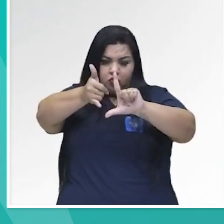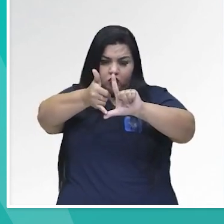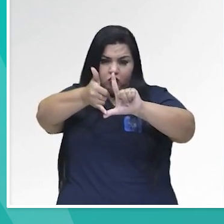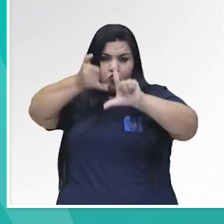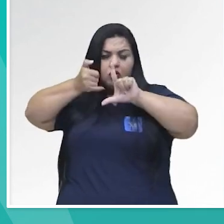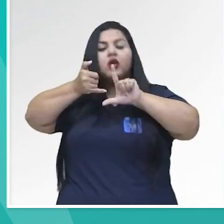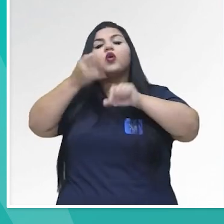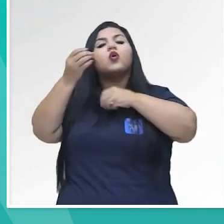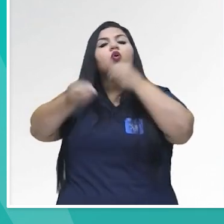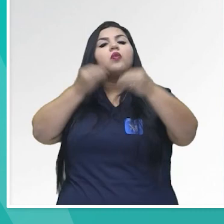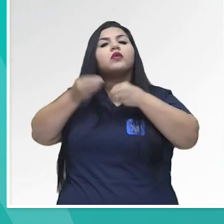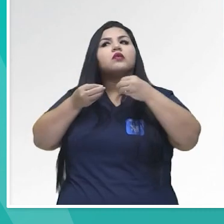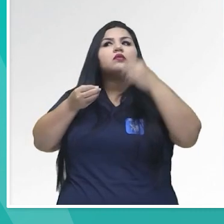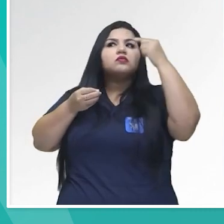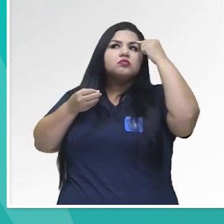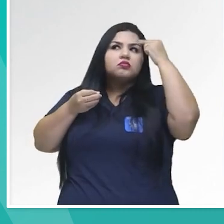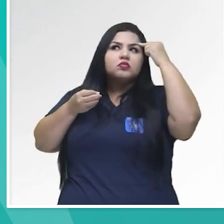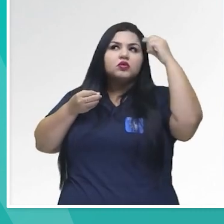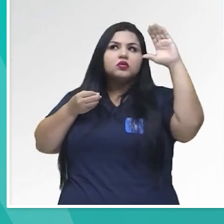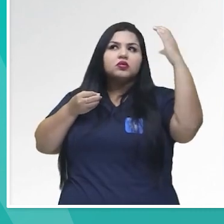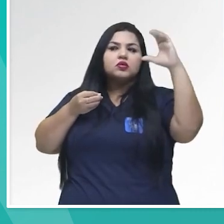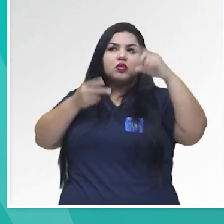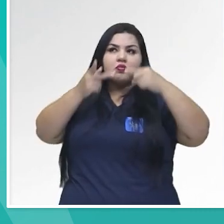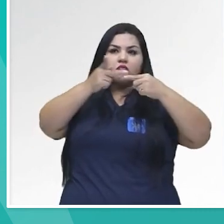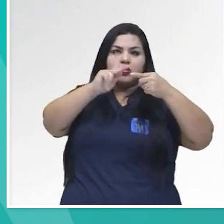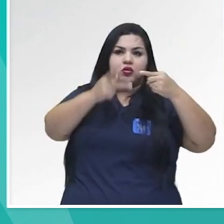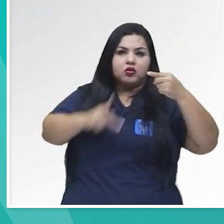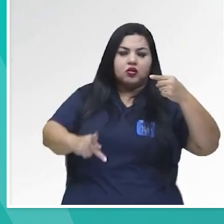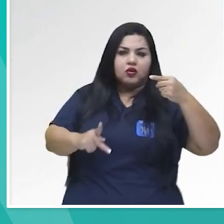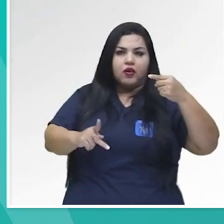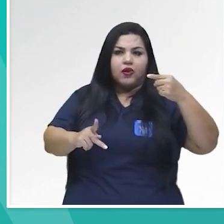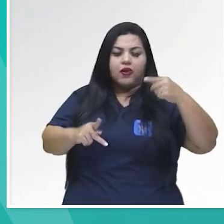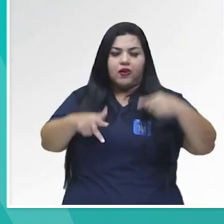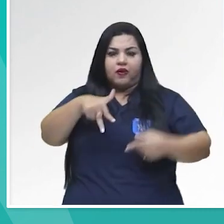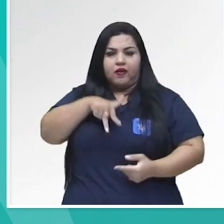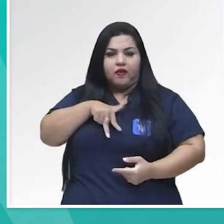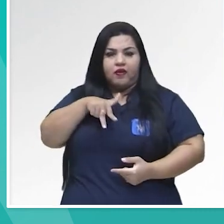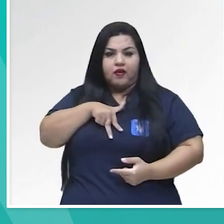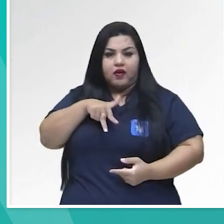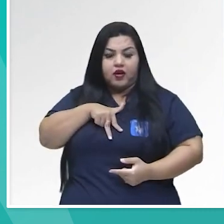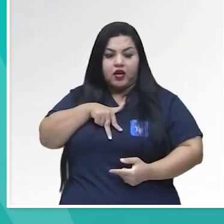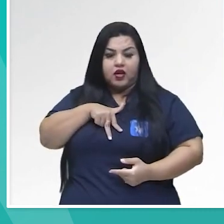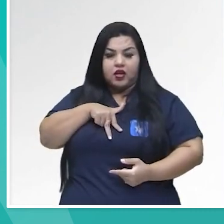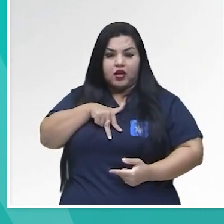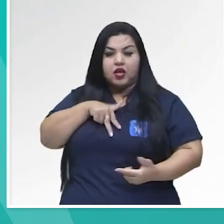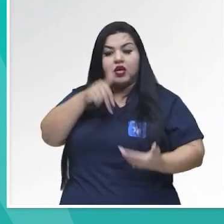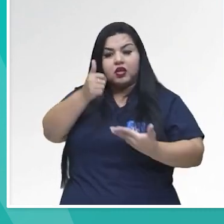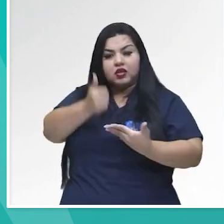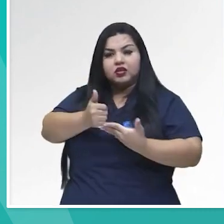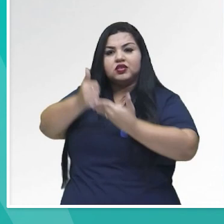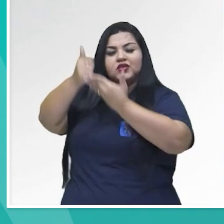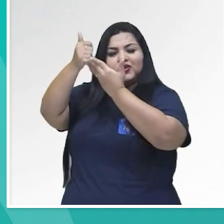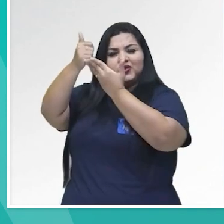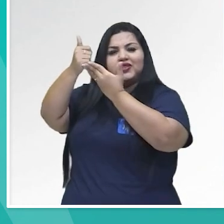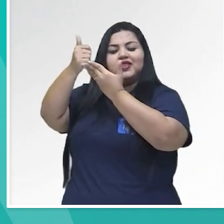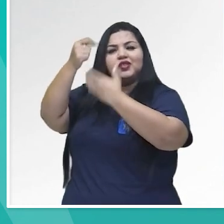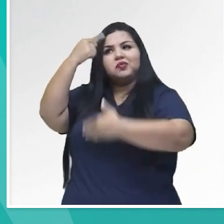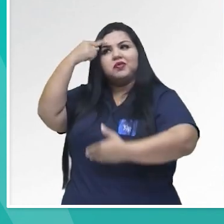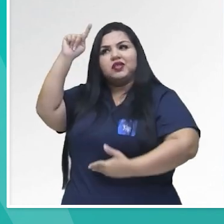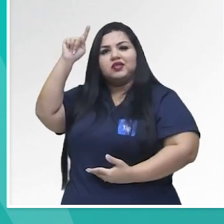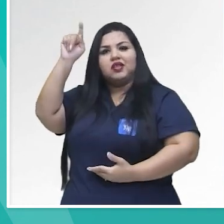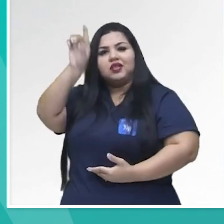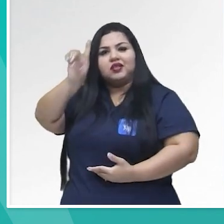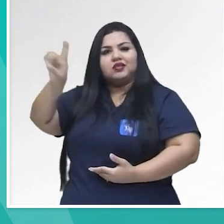científica, né, de um paradigma, né, antropocêntrico, e sustenta uma ideia teocêntrica de existência de